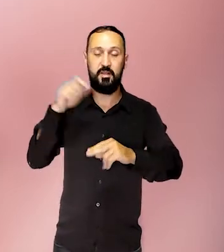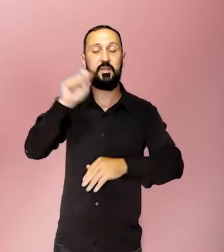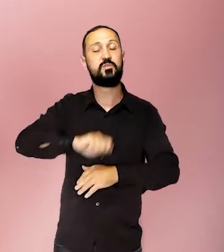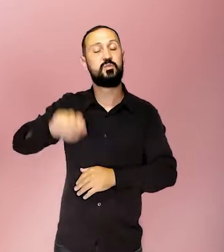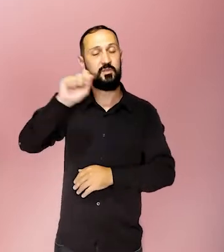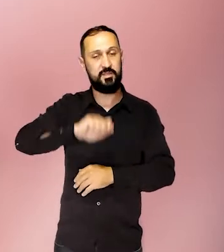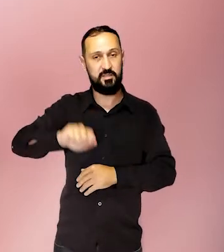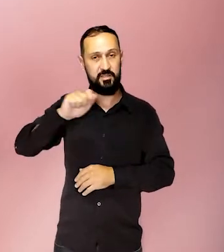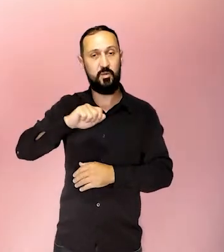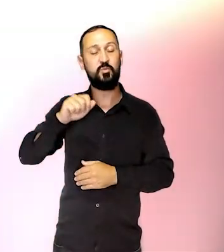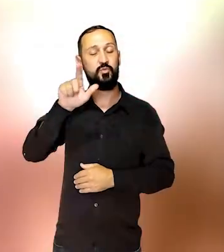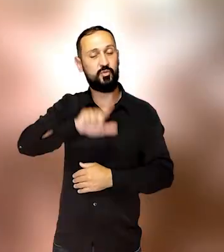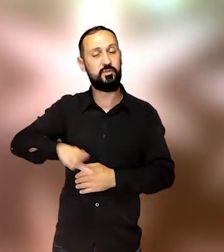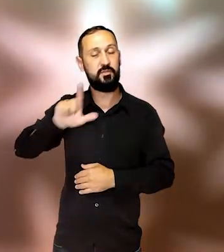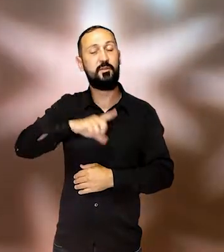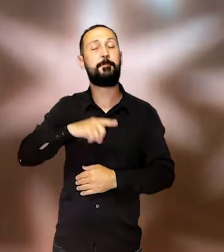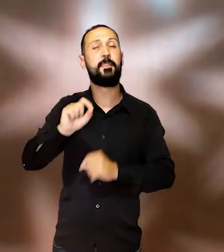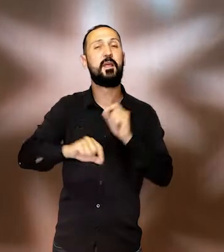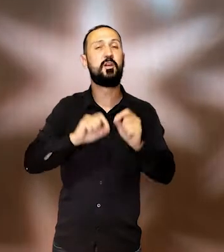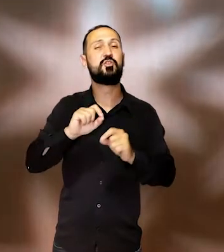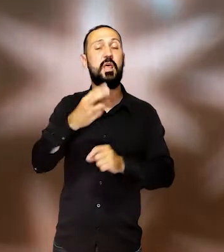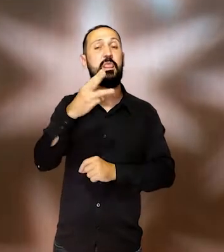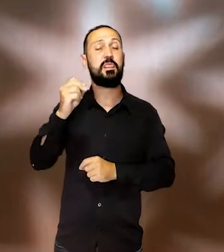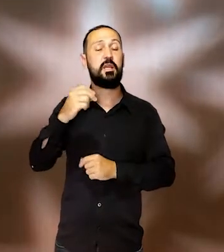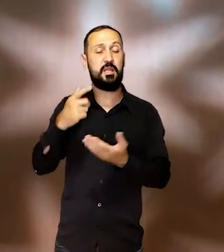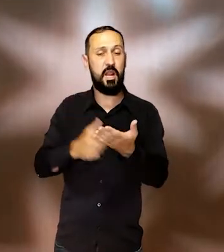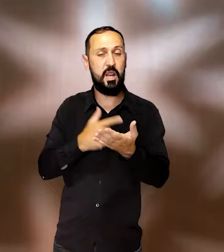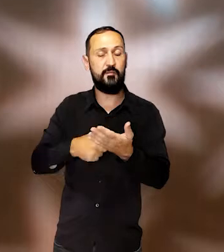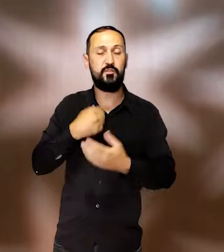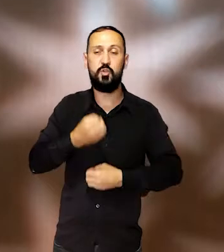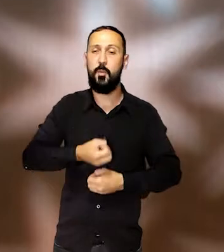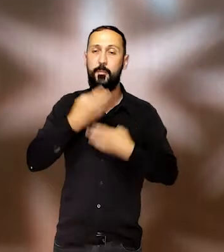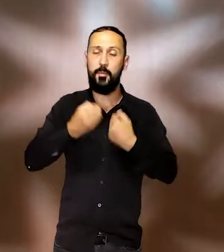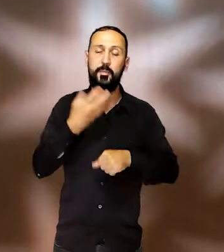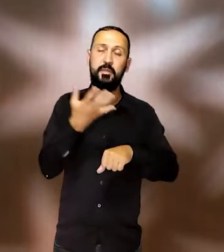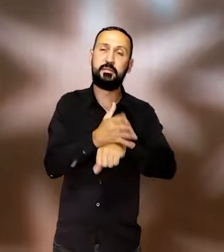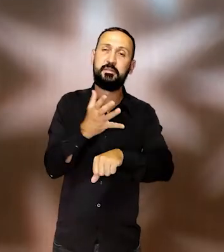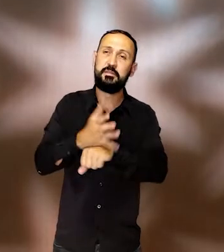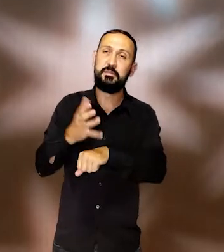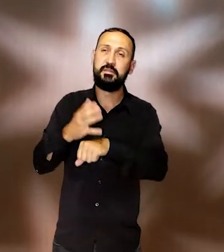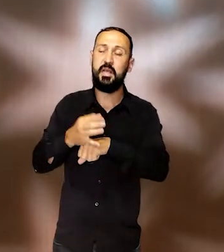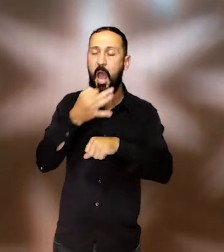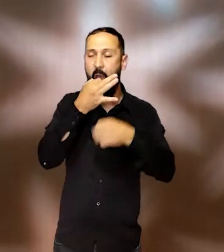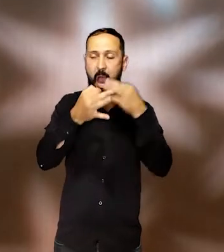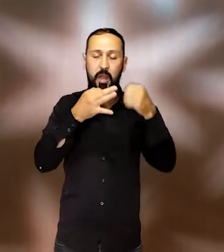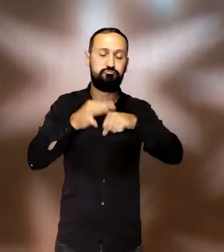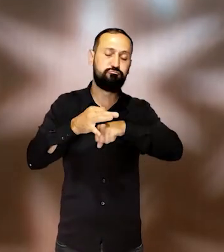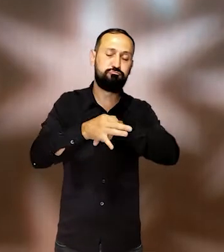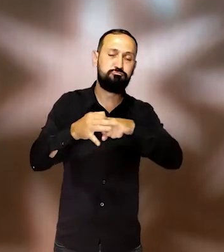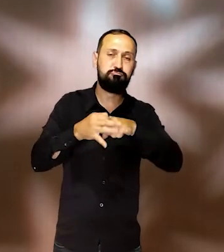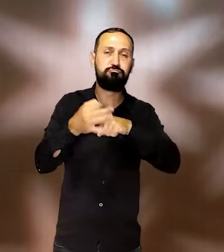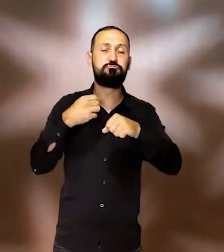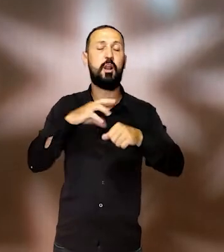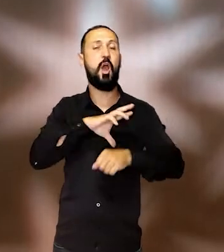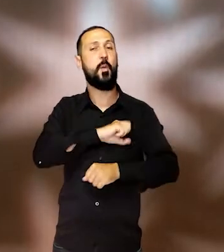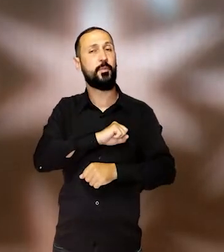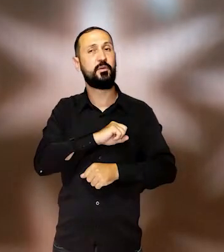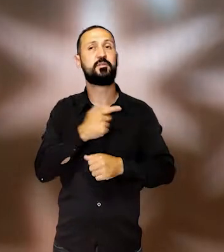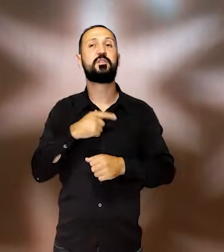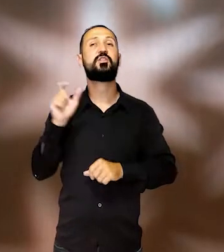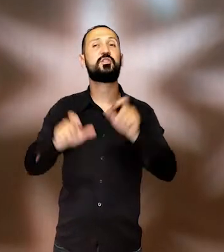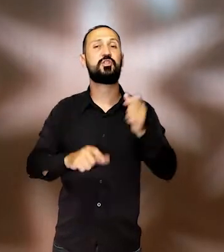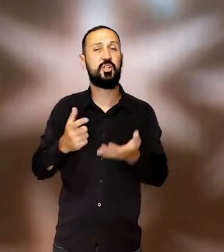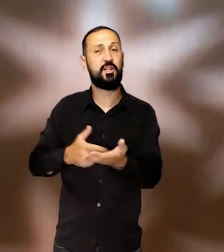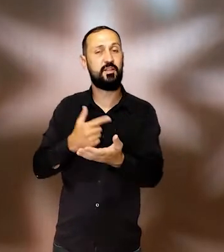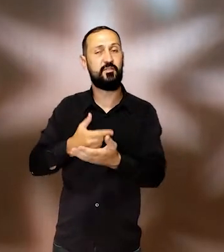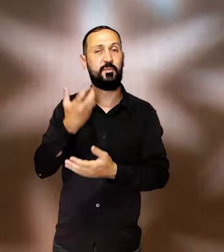Letras, ASL. Ela é autora de mais de 30 livros de poesia, ensaios, crônicas, romances e